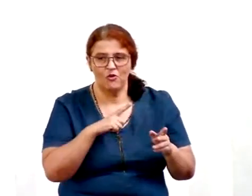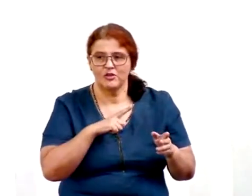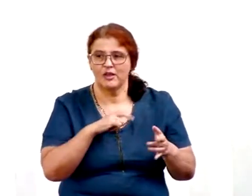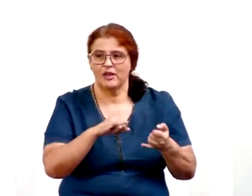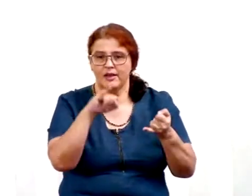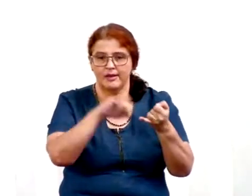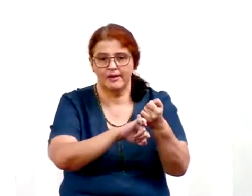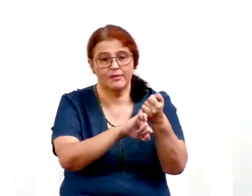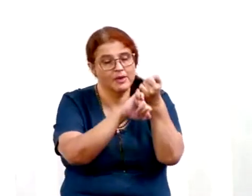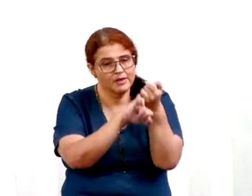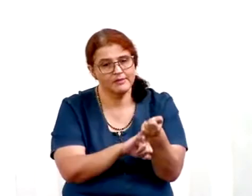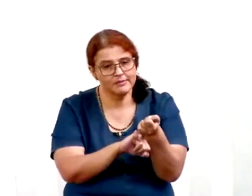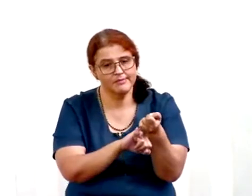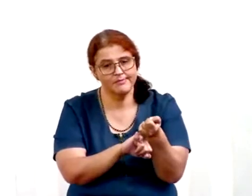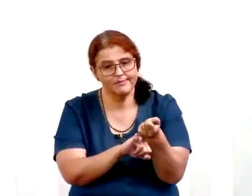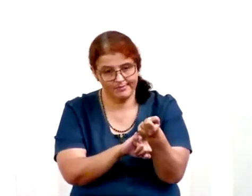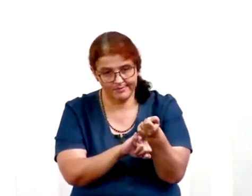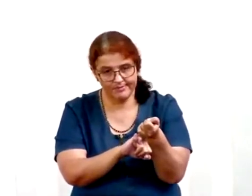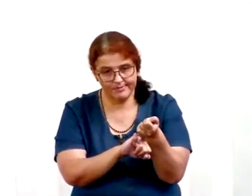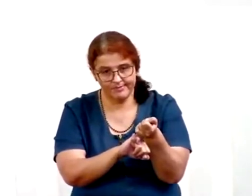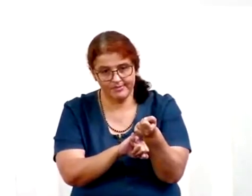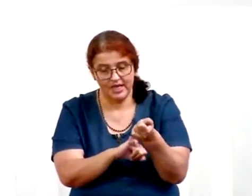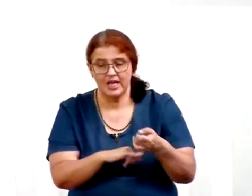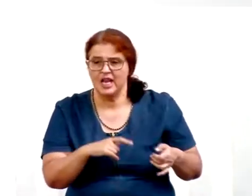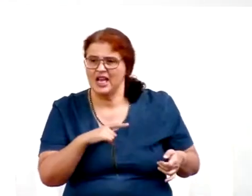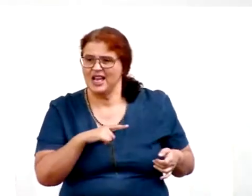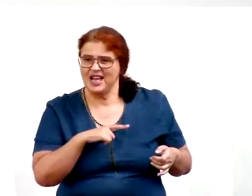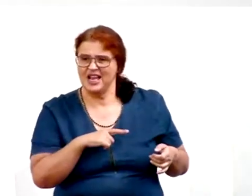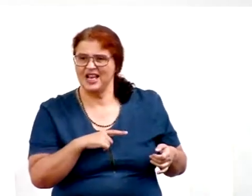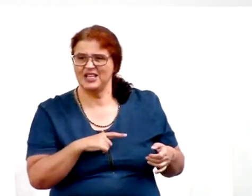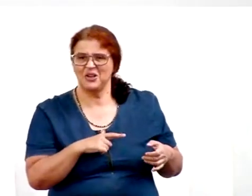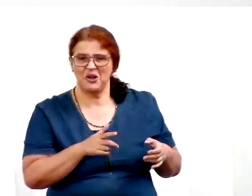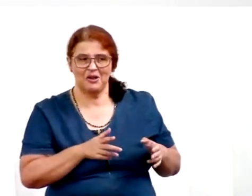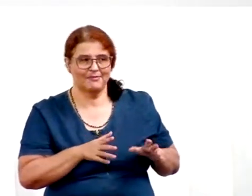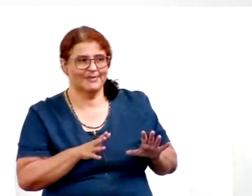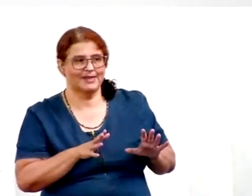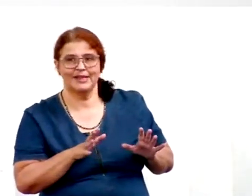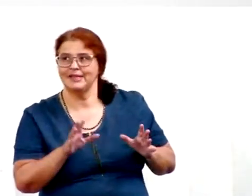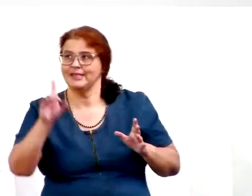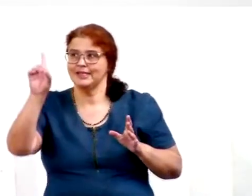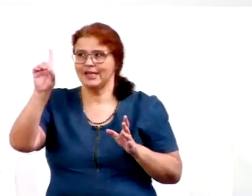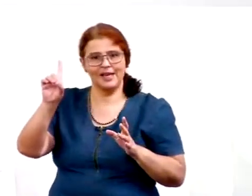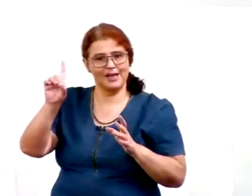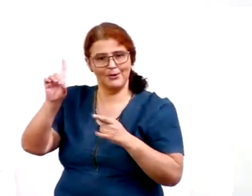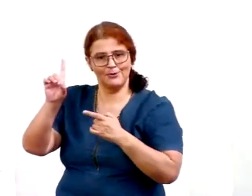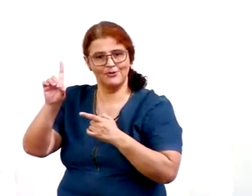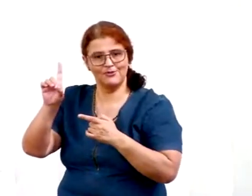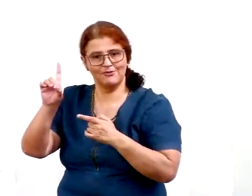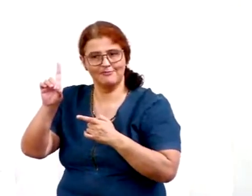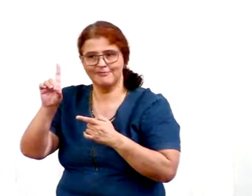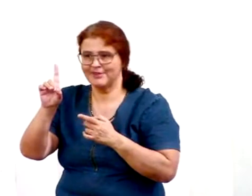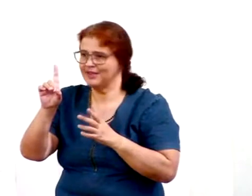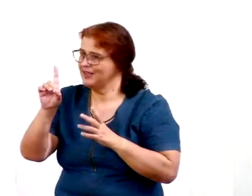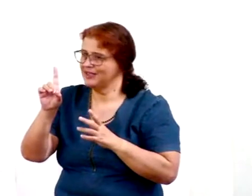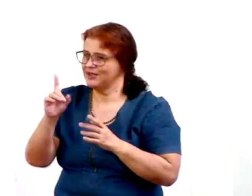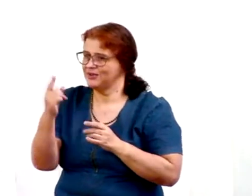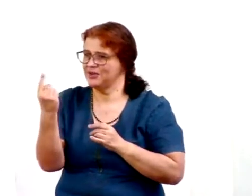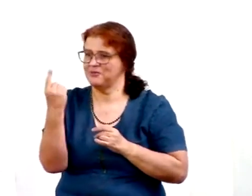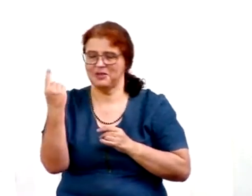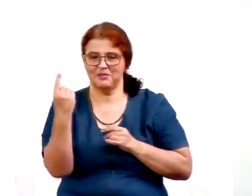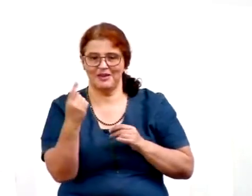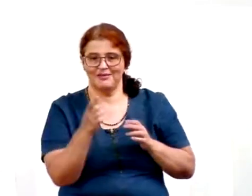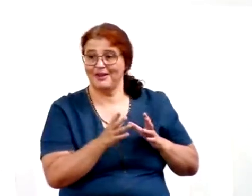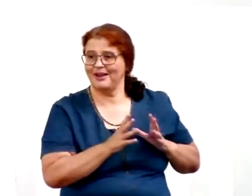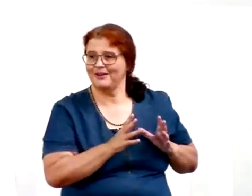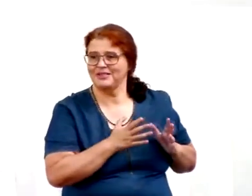nosso coração e se articulam a parte da glória de Deus, eles se tornam ídolos que controlam os